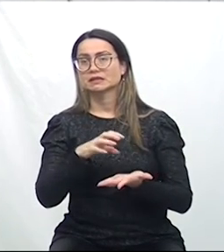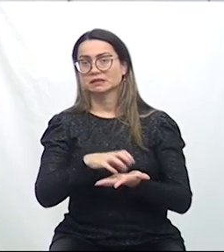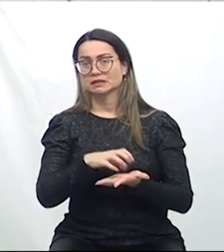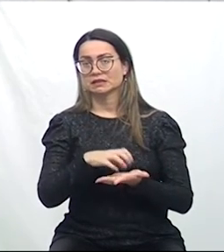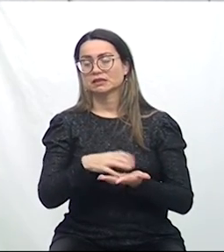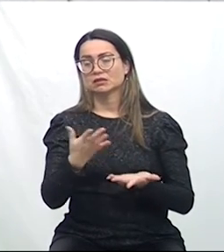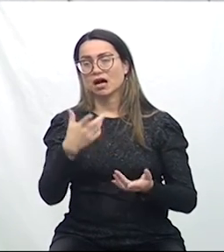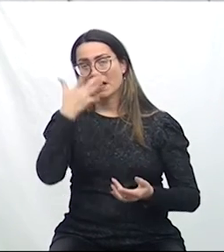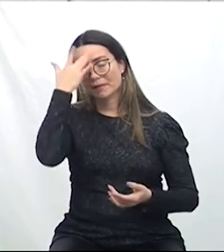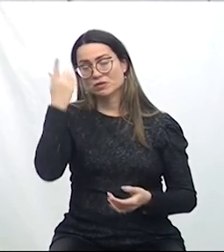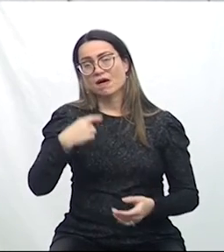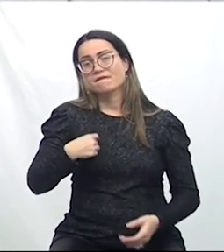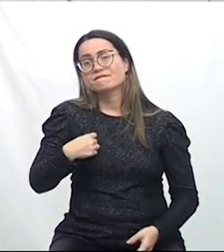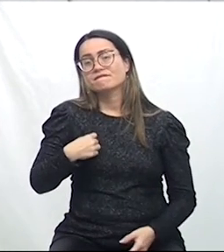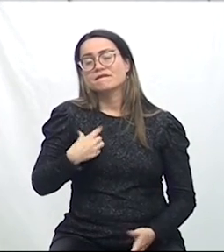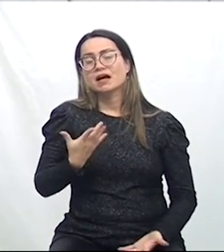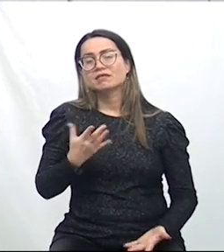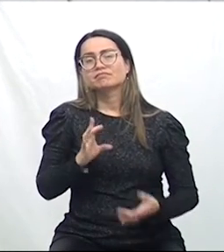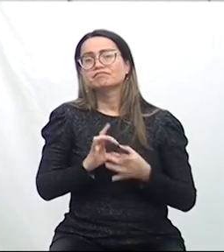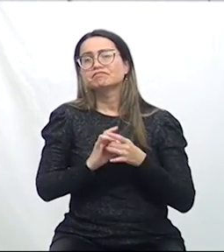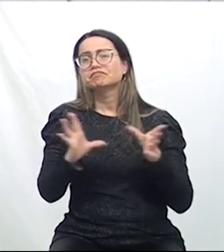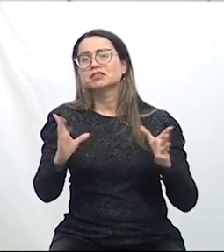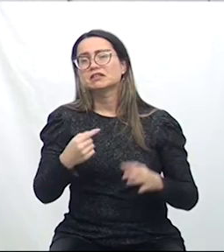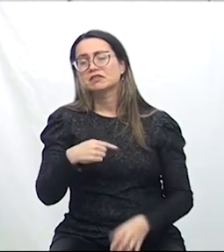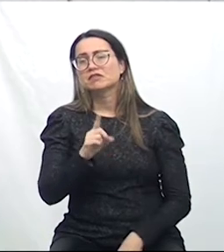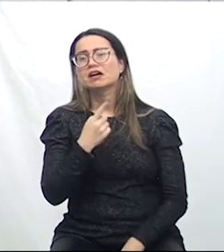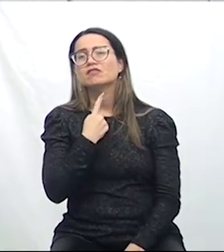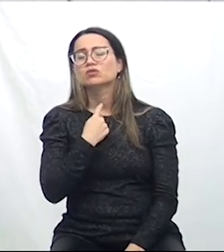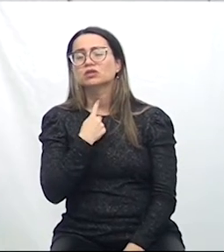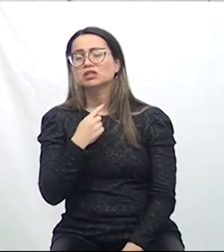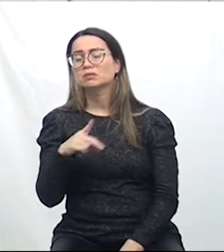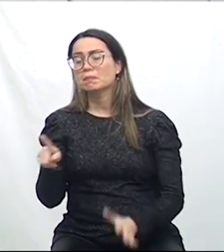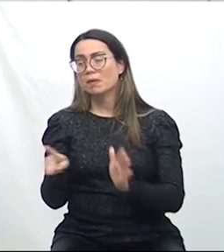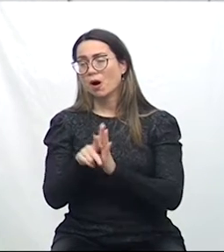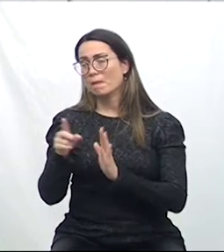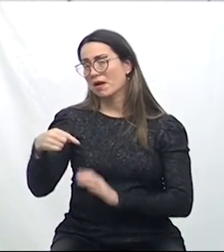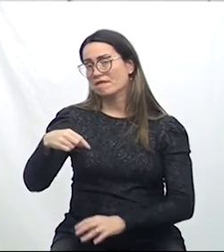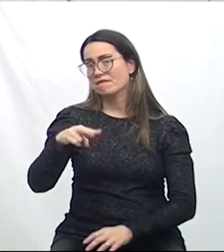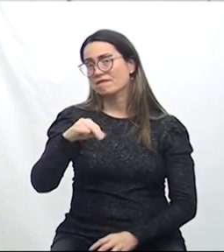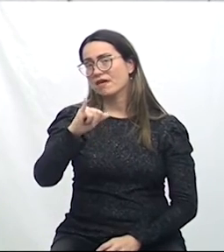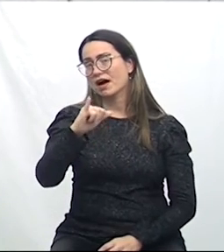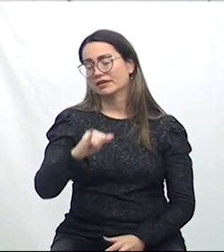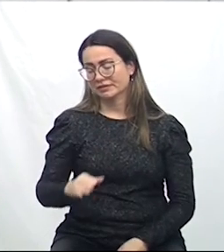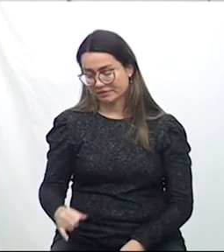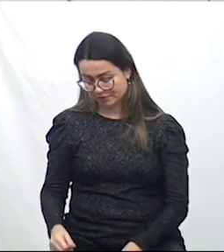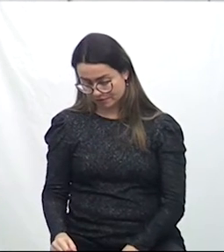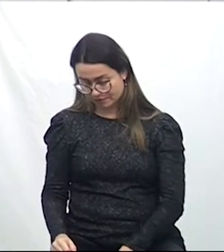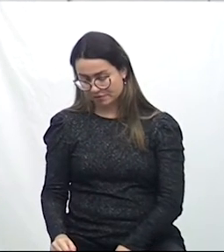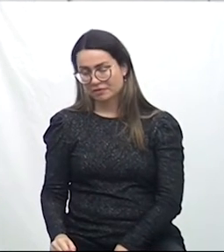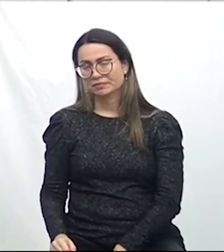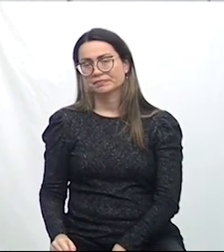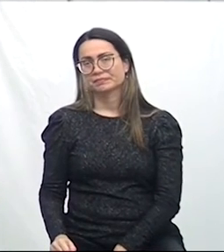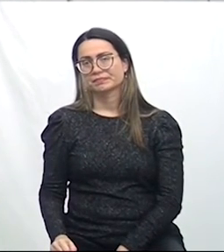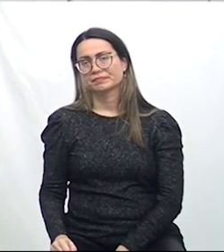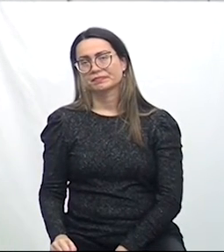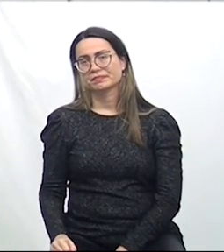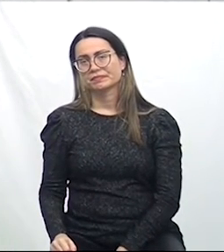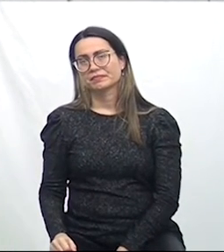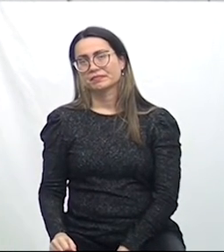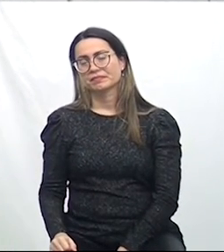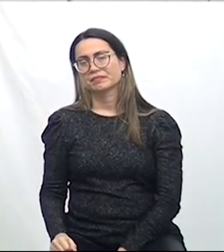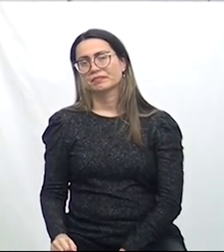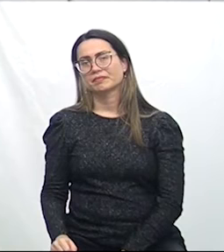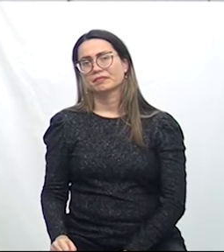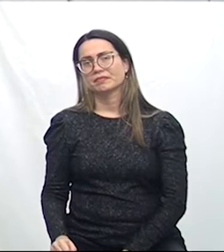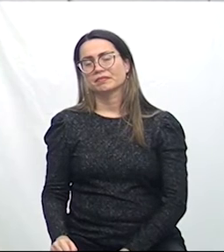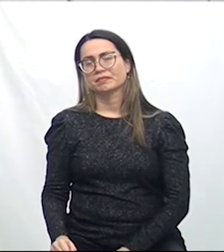voluntariamente, quando elas querem, né? Nós temos hoje ainda, eu recebi um telefonema do secretário, um dos secretários do município, não vou citar o